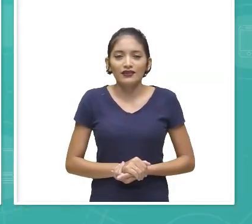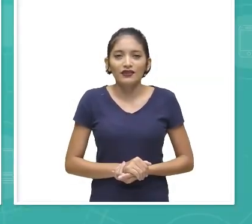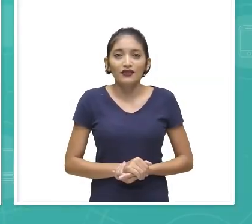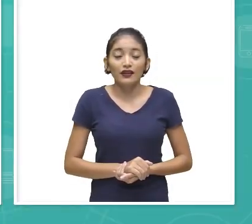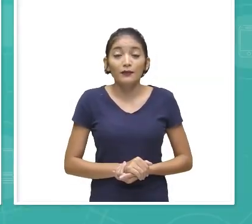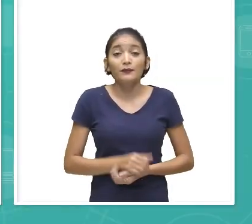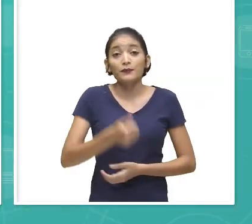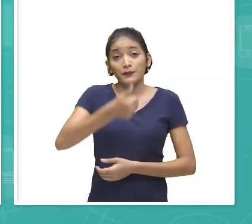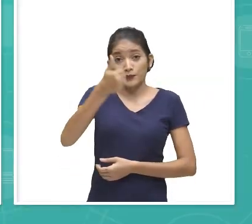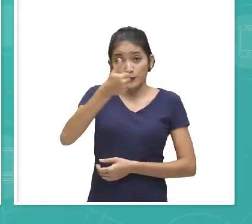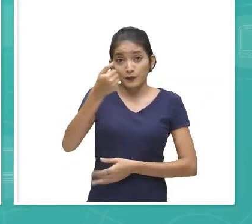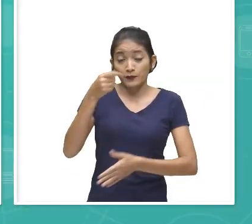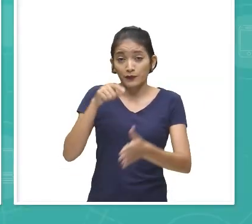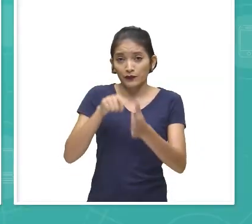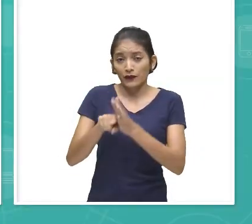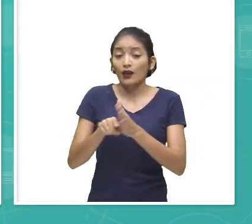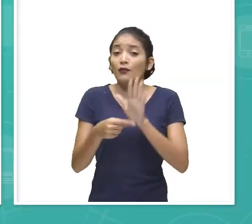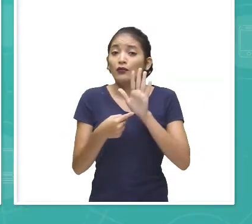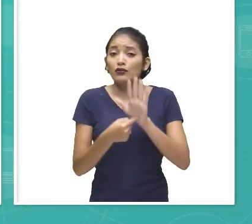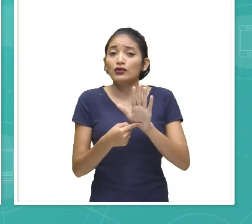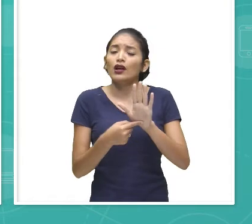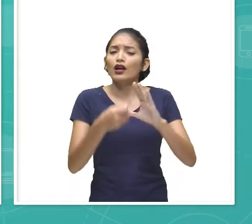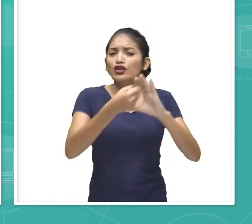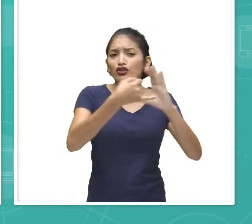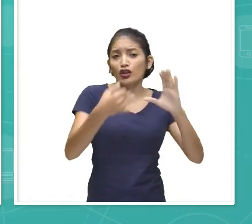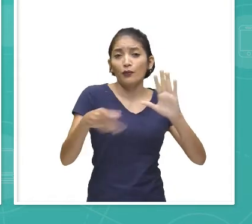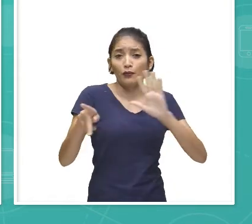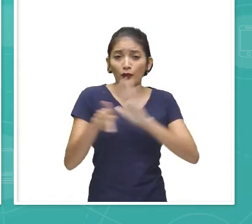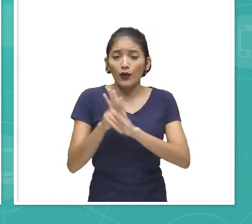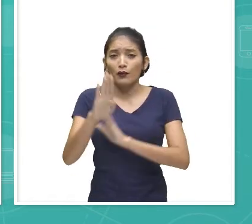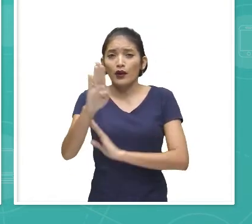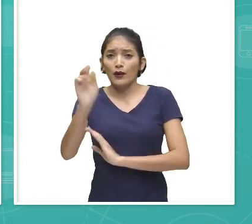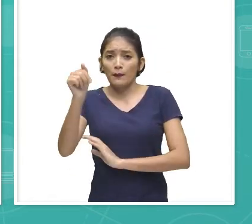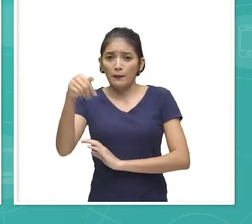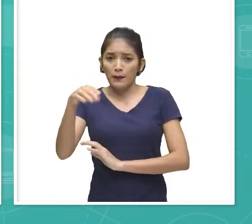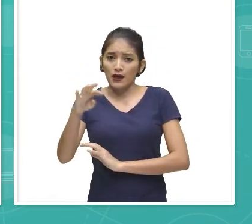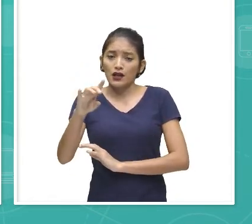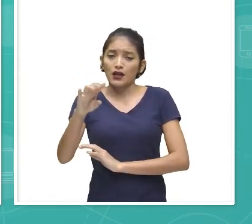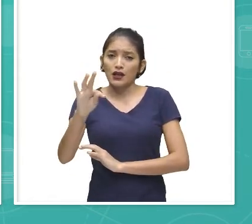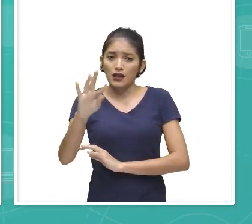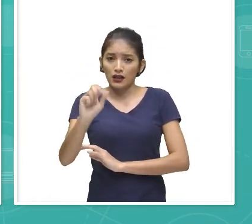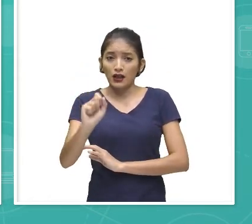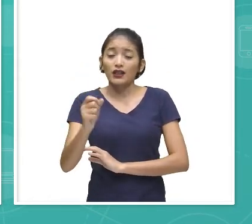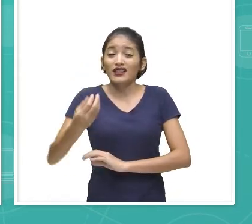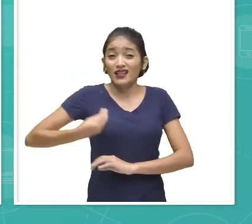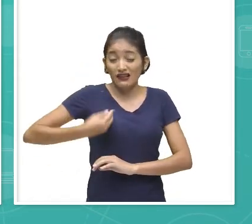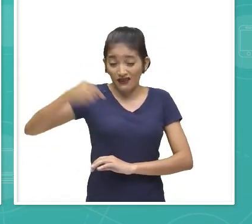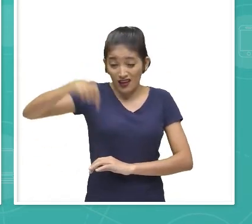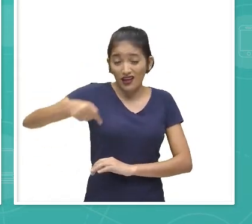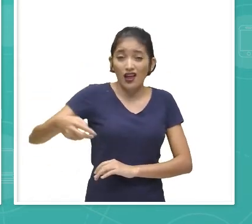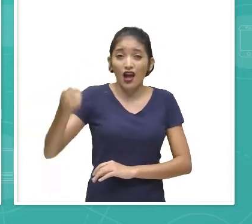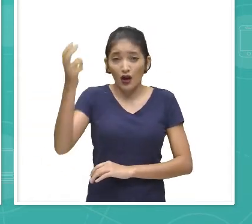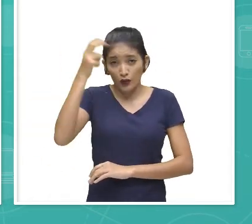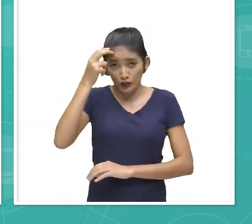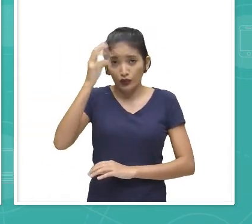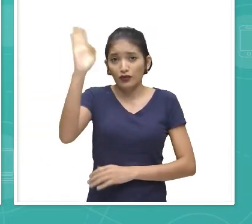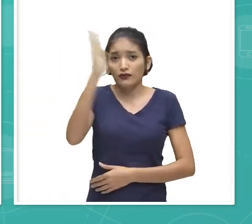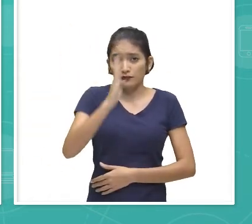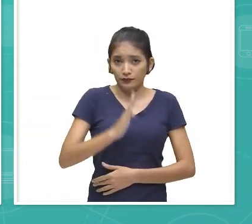Primeira questão, você vai apresentar elementos de origem banta que estão presentes na cultura